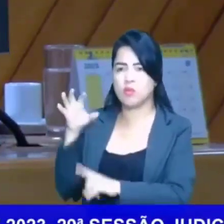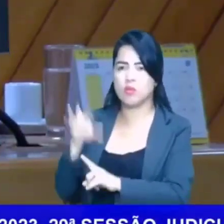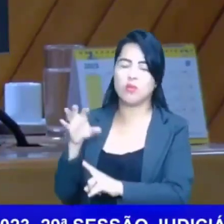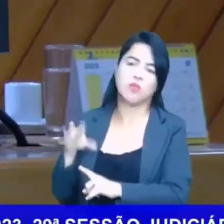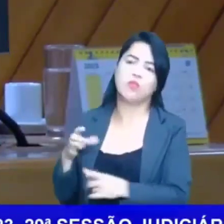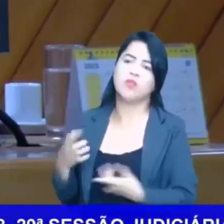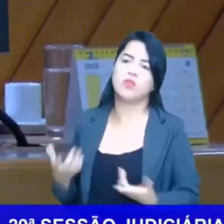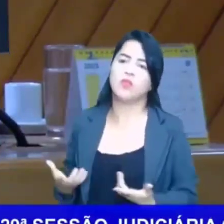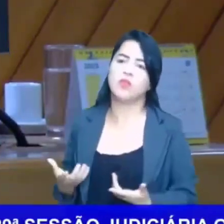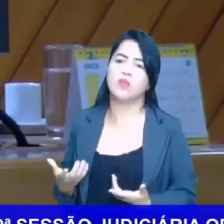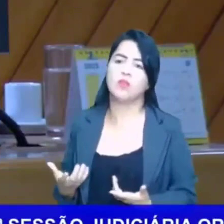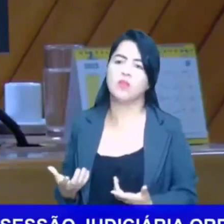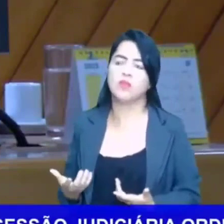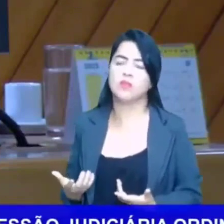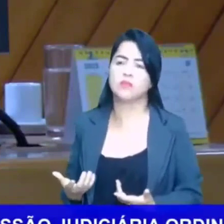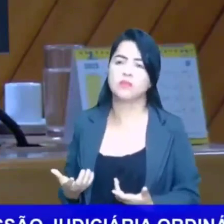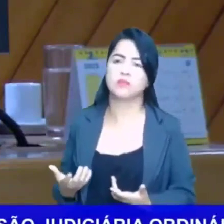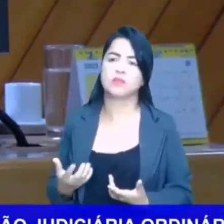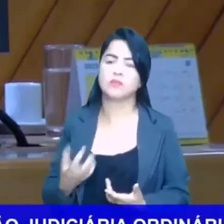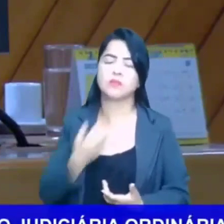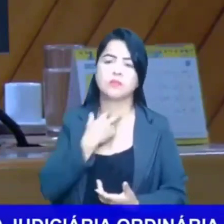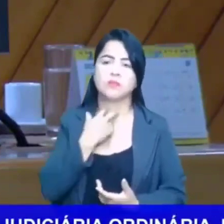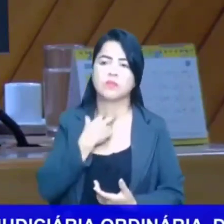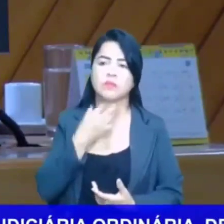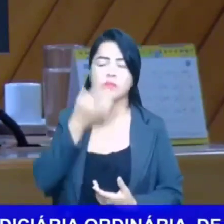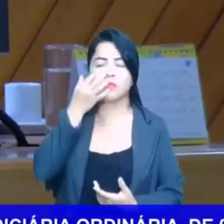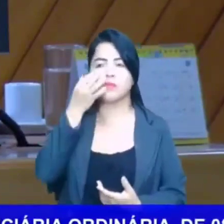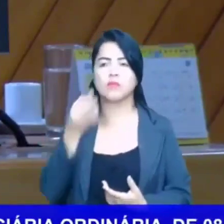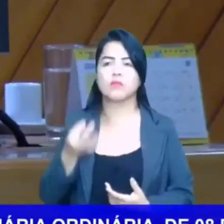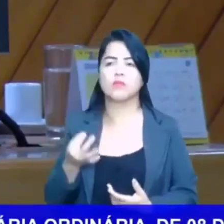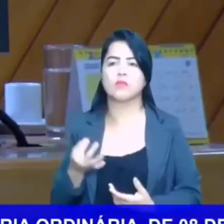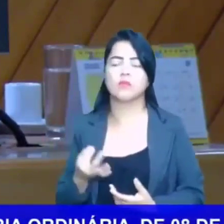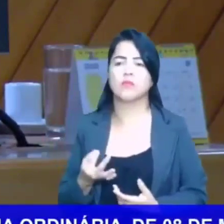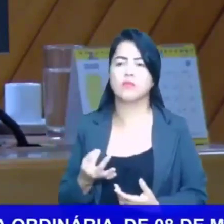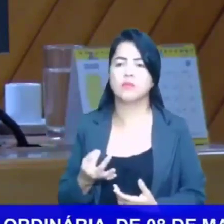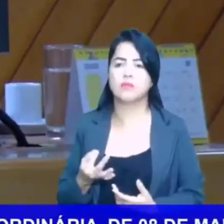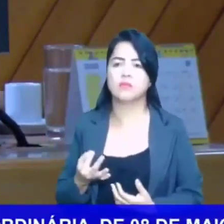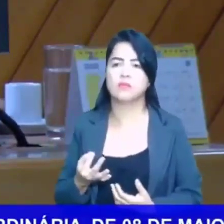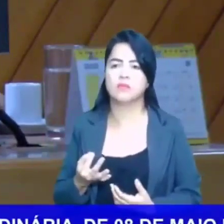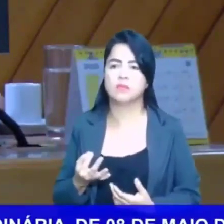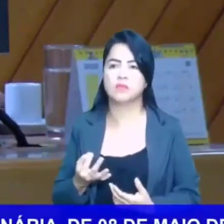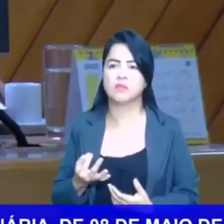digital, e eu não posso ver isso